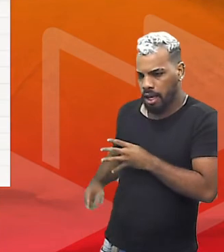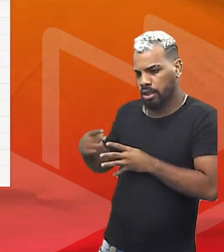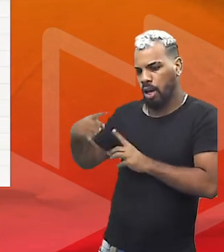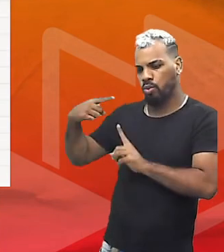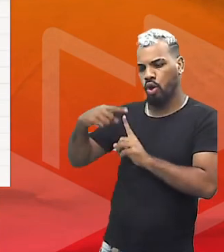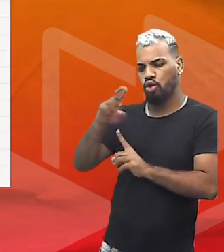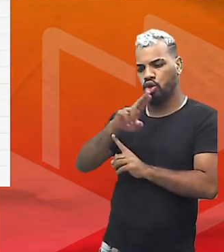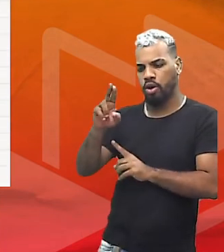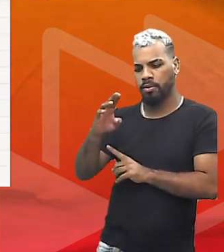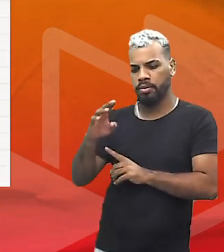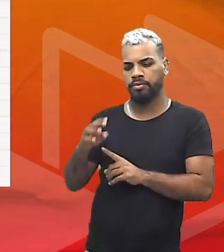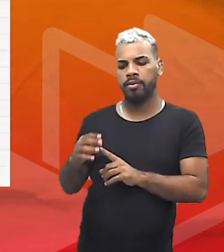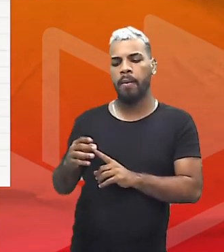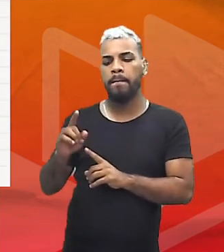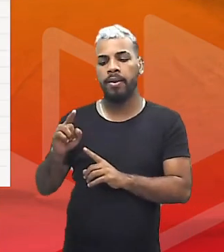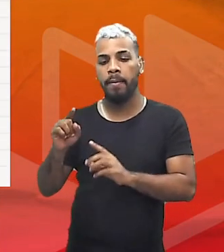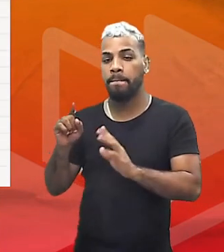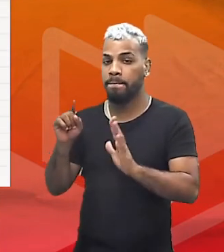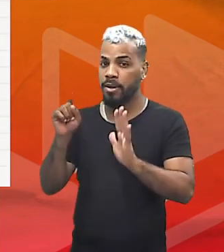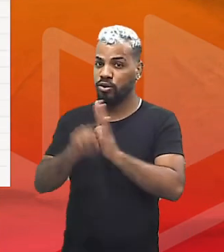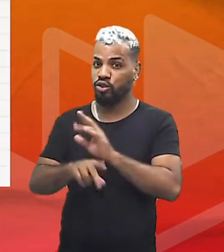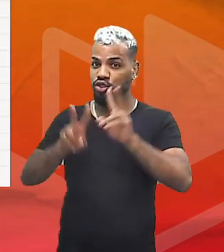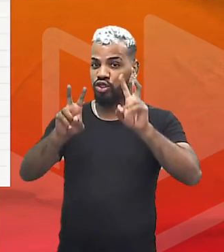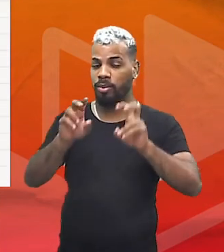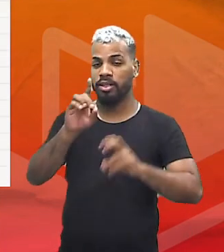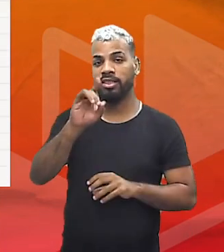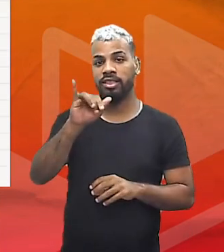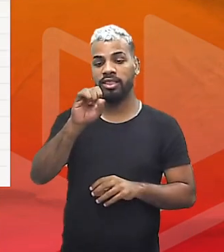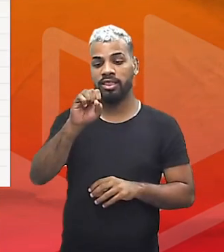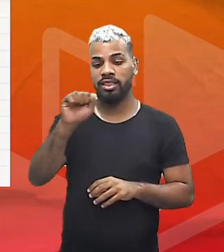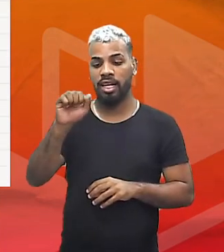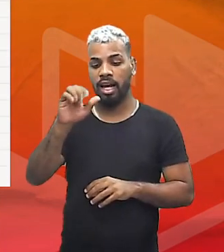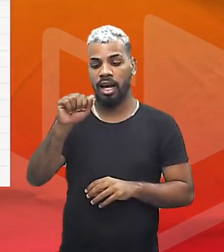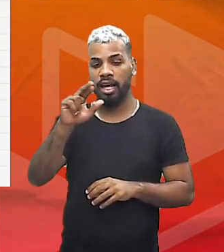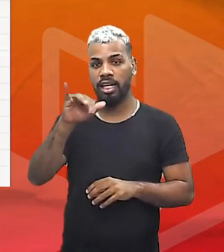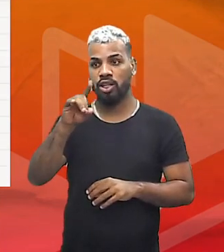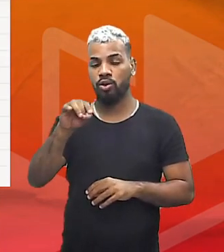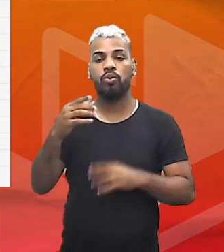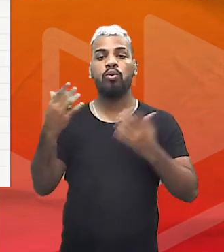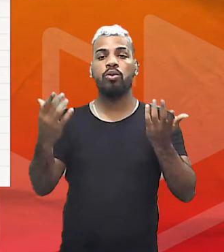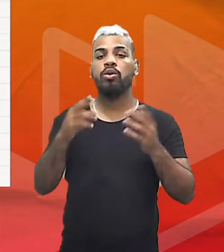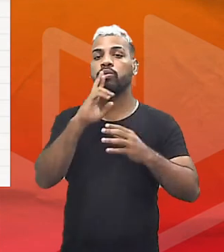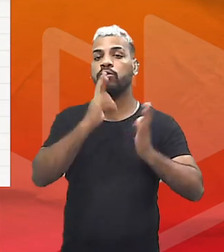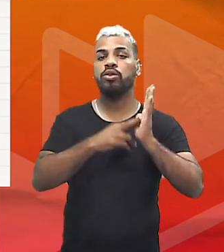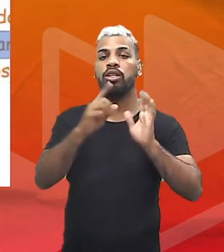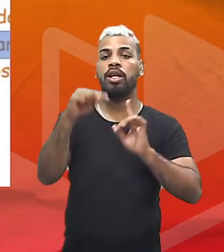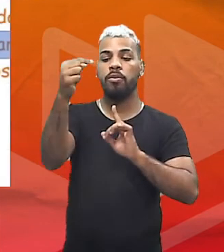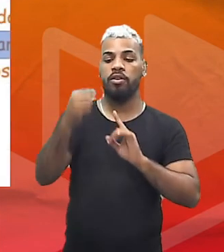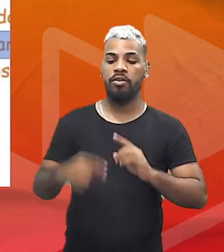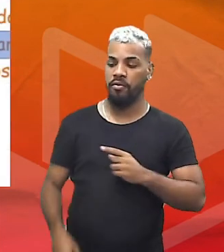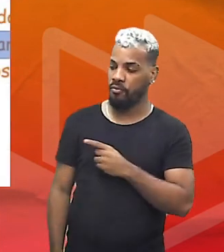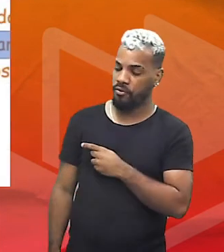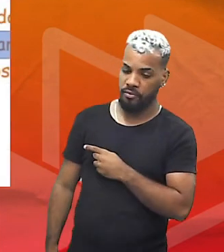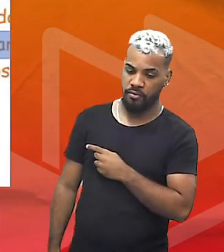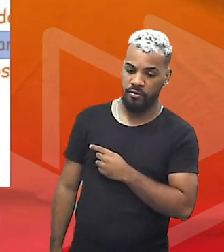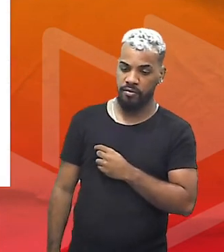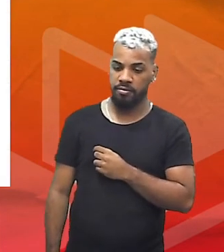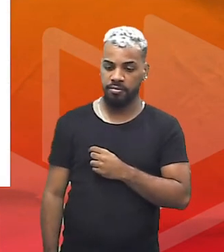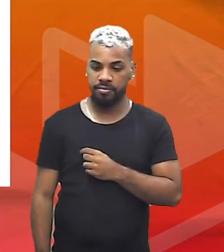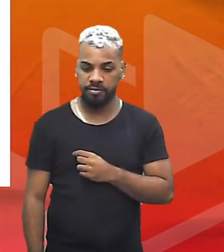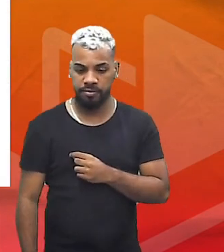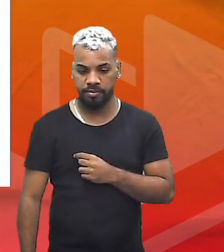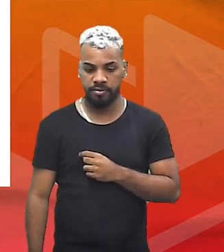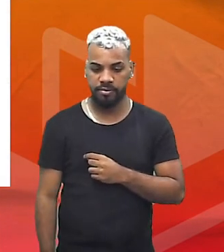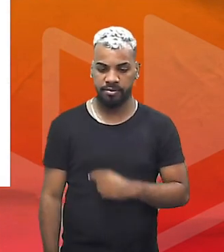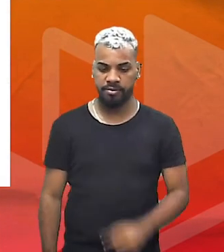sobre dissacarídeo aí assim qual é o gabarito que a gente vai encontrar depois disso aqui o gabarito só pode ser letra D